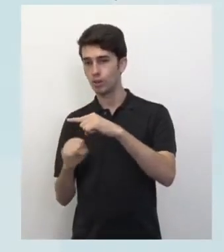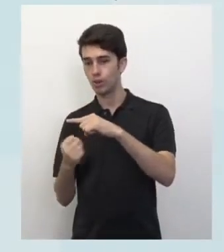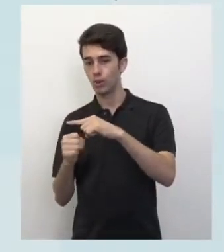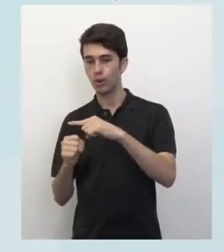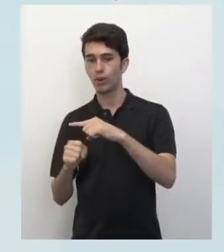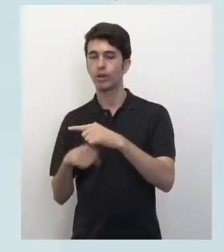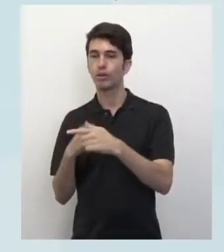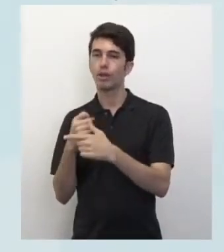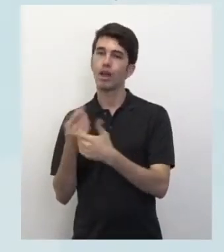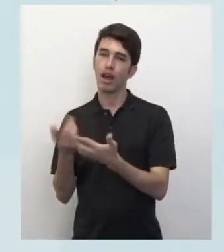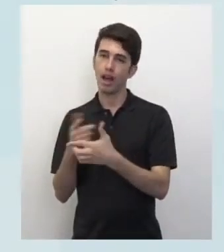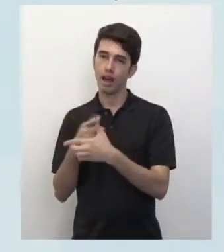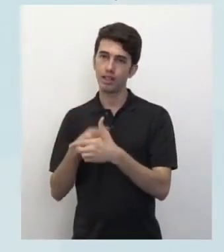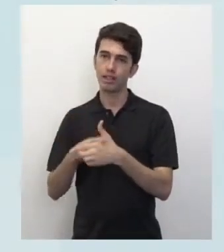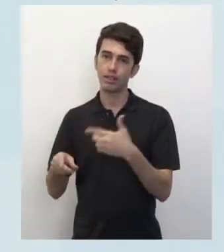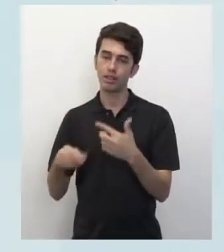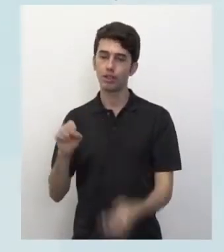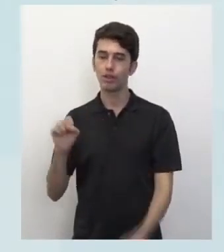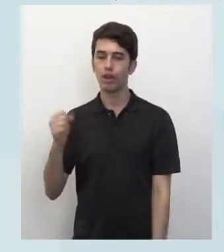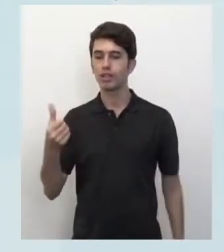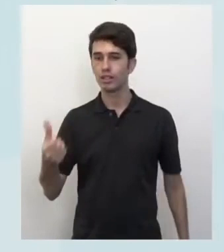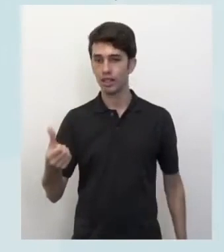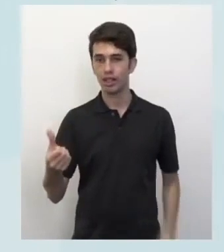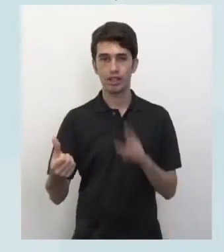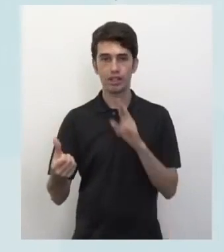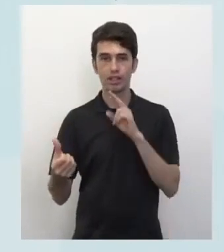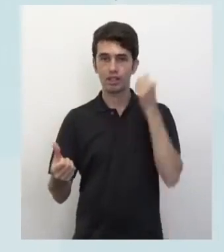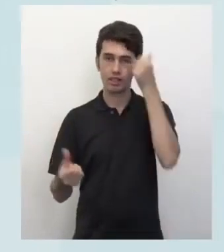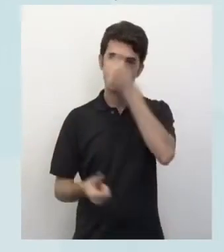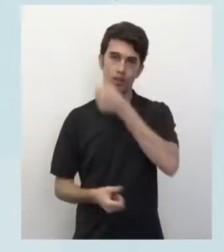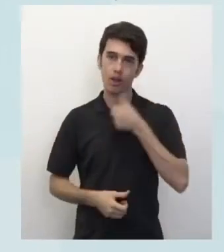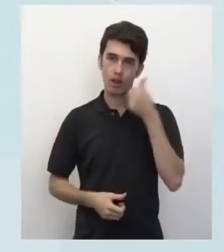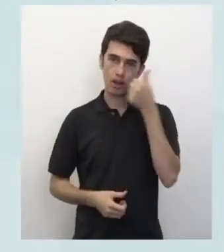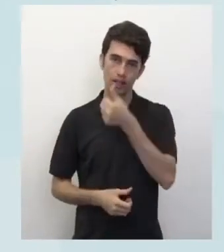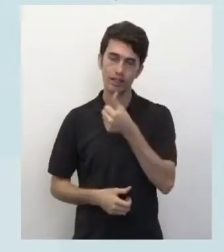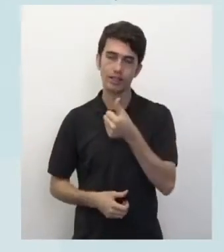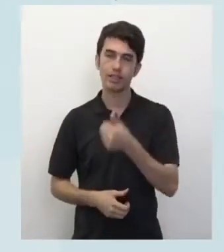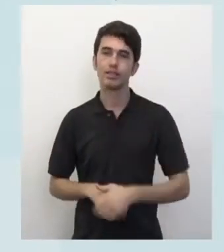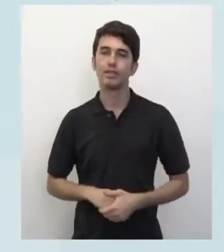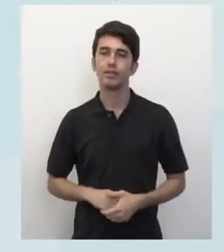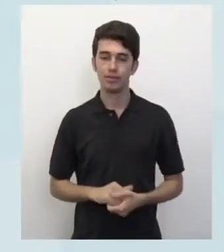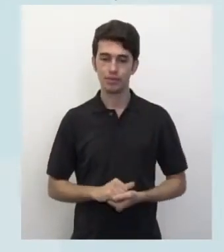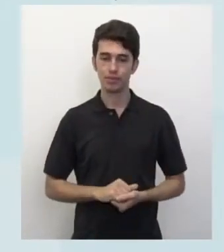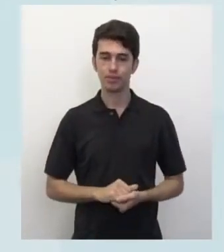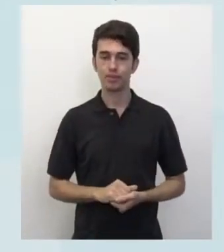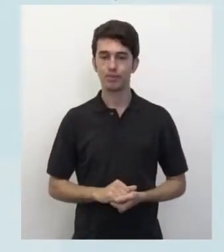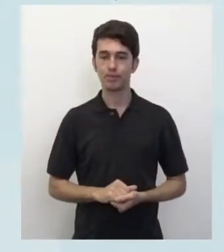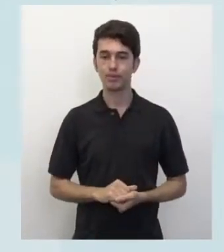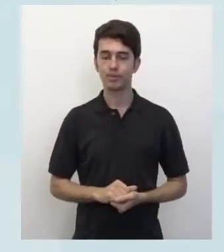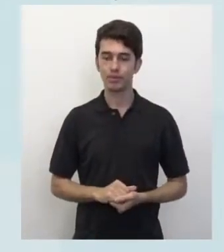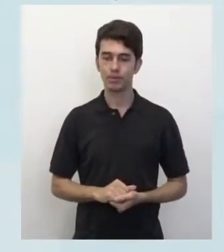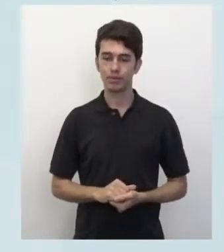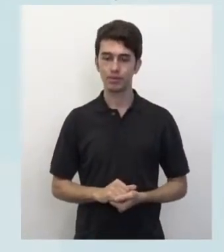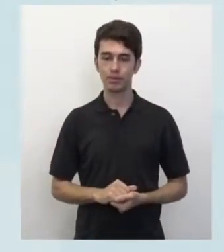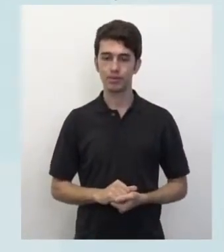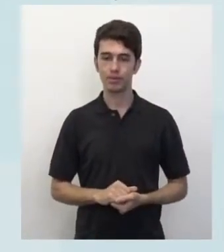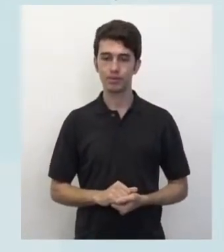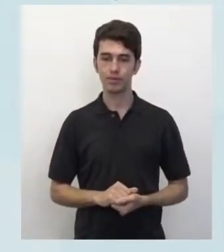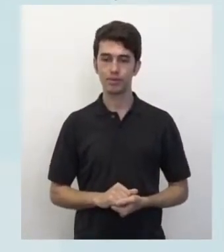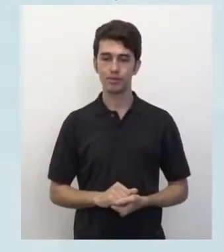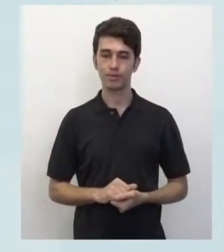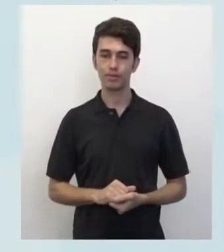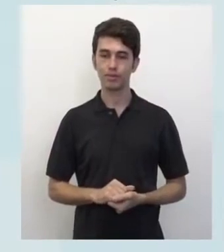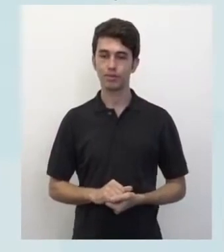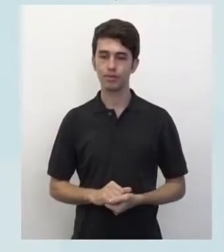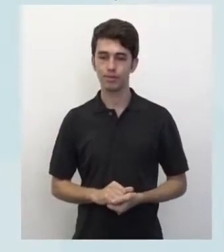dividido, 48 dividido por 8, ou seja, ele terminará, ou completará esse percurso de 48 quilômetros, mantido o